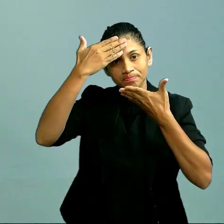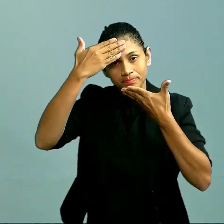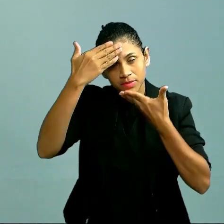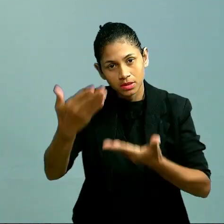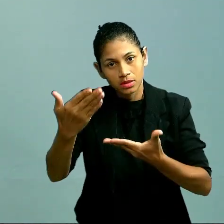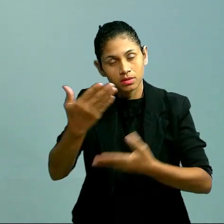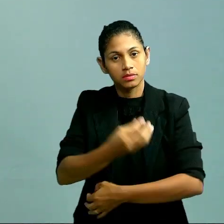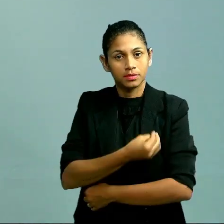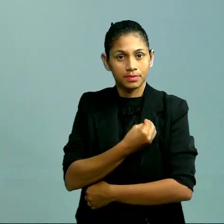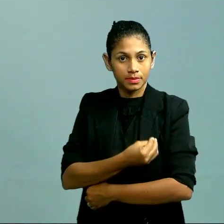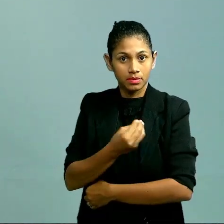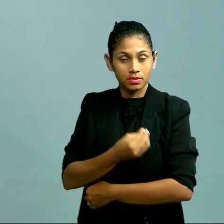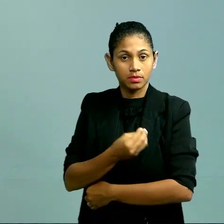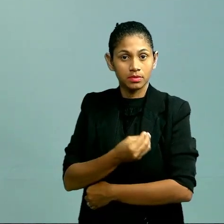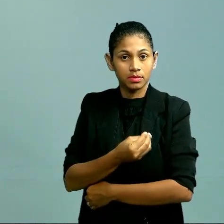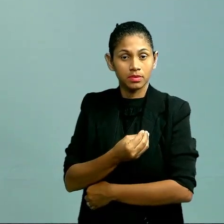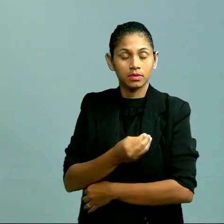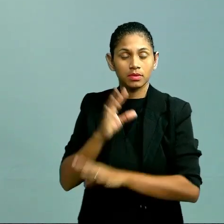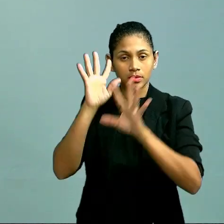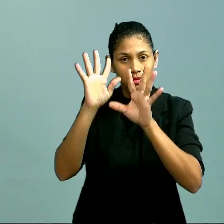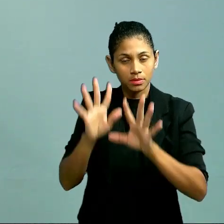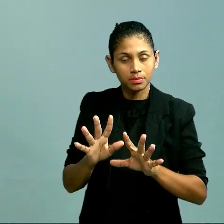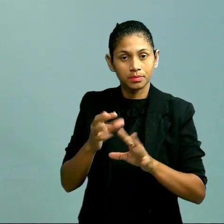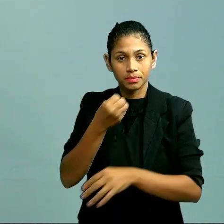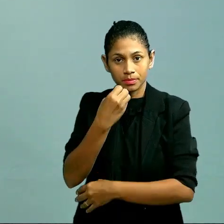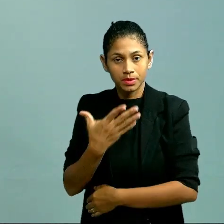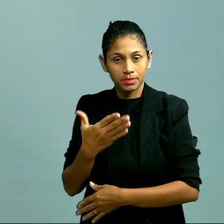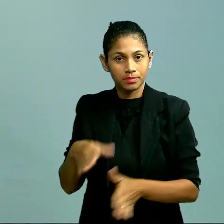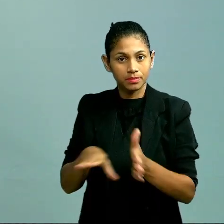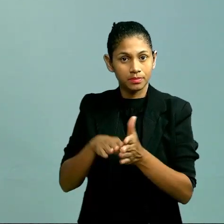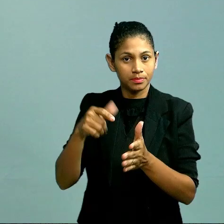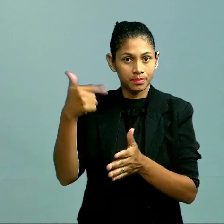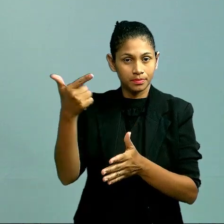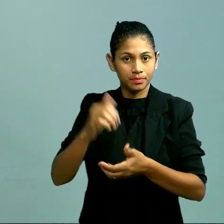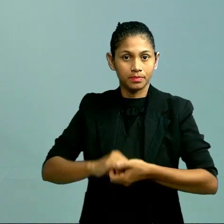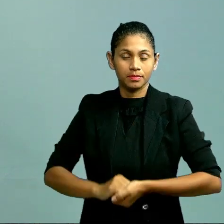sua participação na aula de hoje. Fiquem bem e até a próxima.